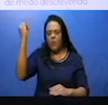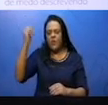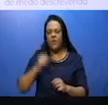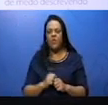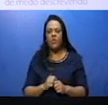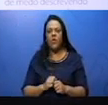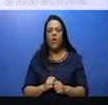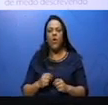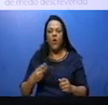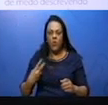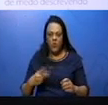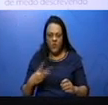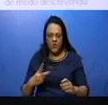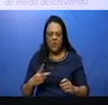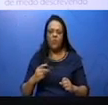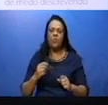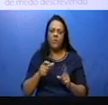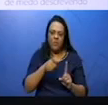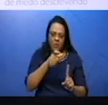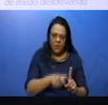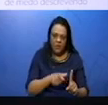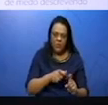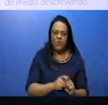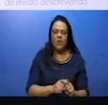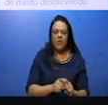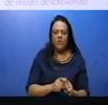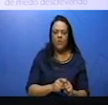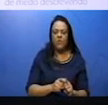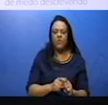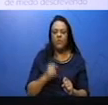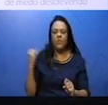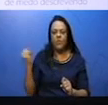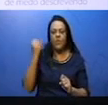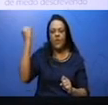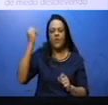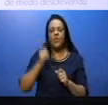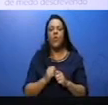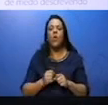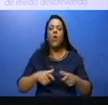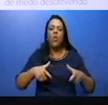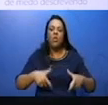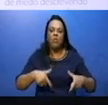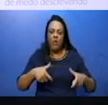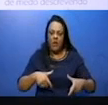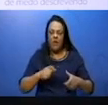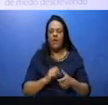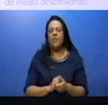espaço. Organize o enredo assim. Nós temos uma introdução com 1 ou 2 parágrafos.